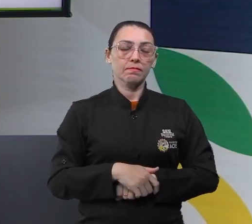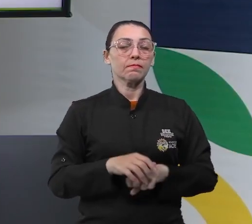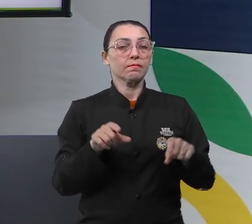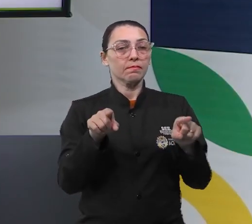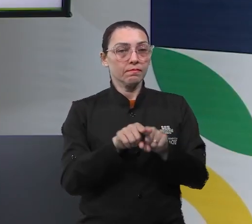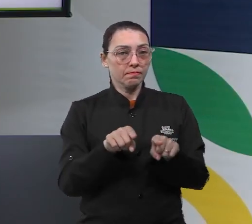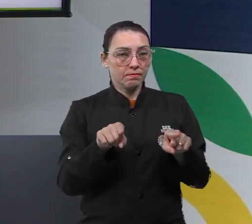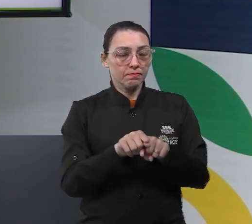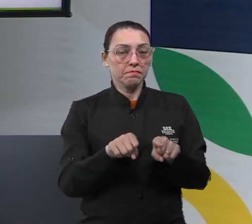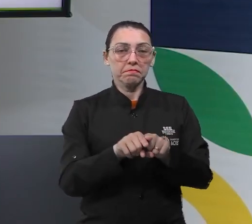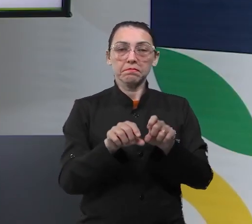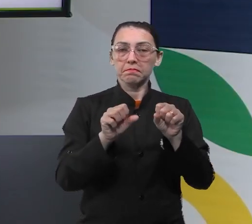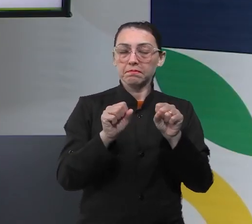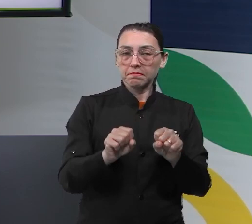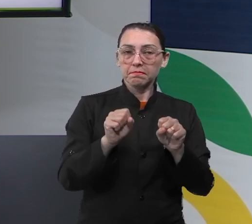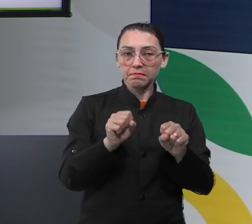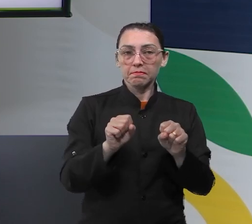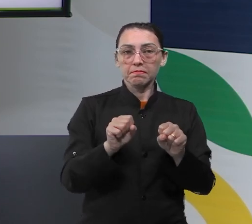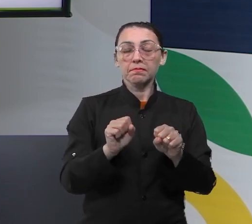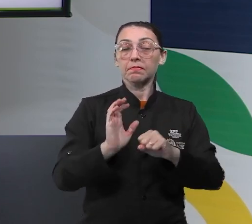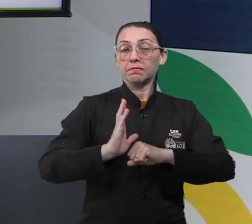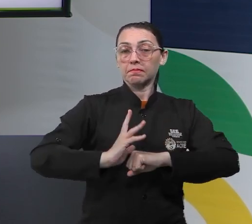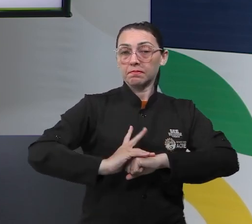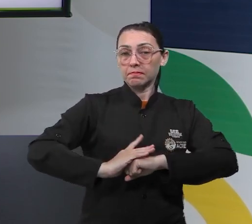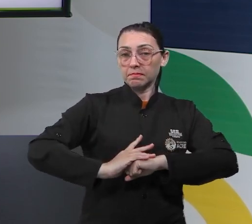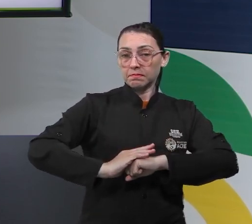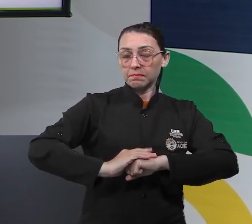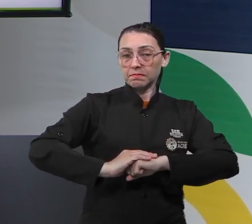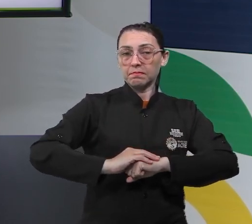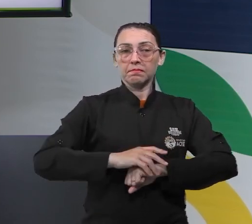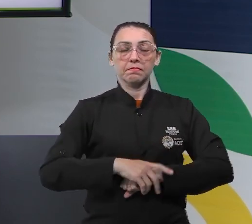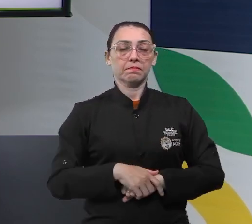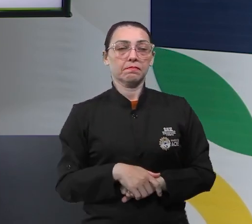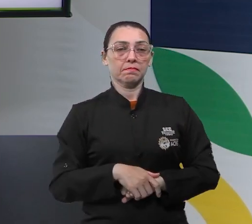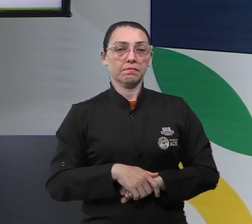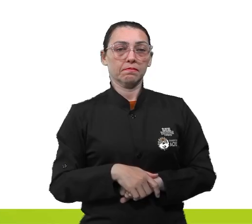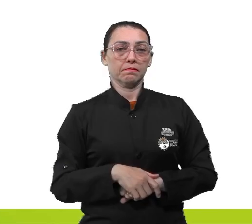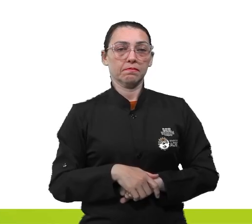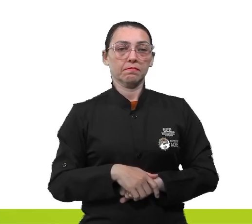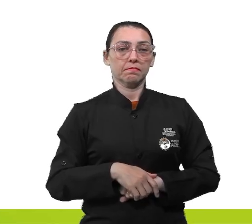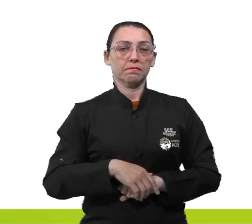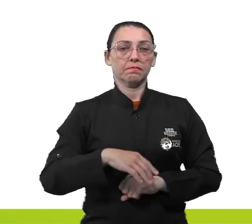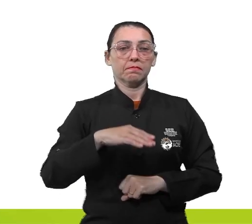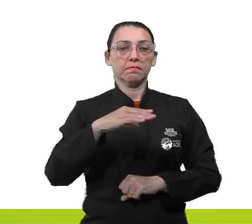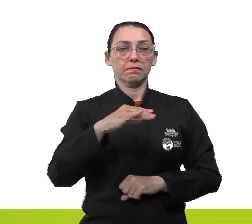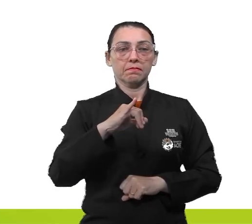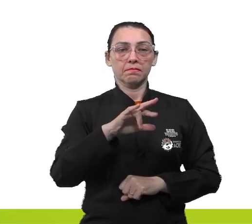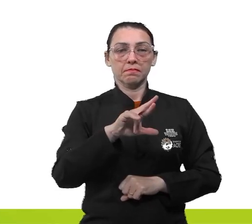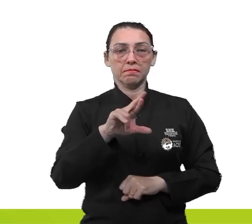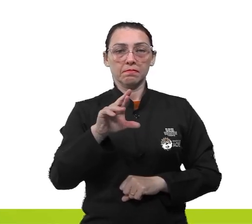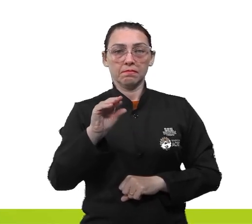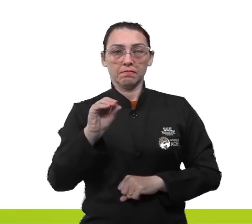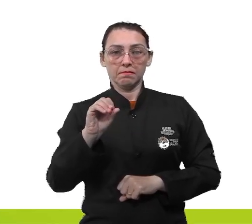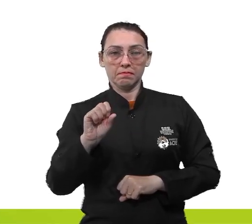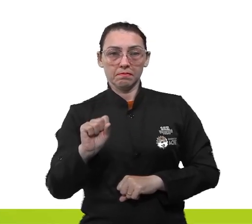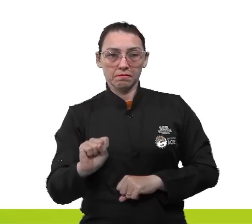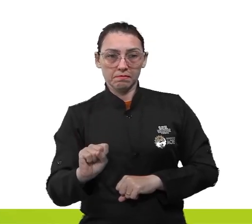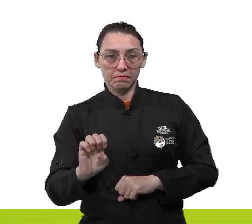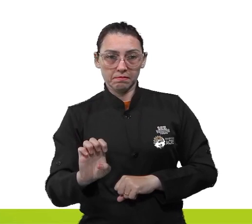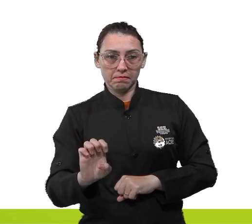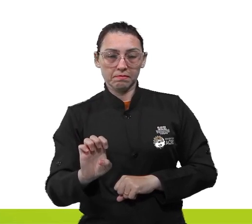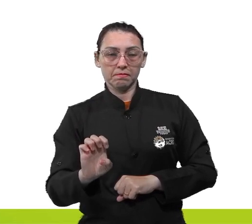também pode desenvolver certas doenças conhecidas como cirrose hepática. Ela vai